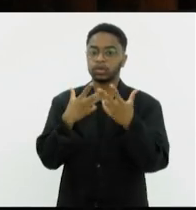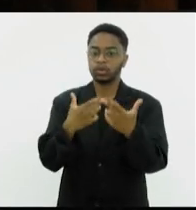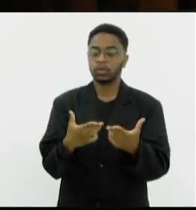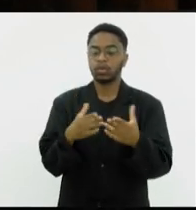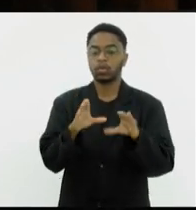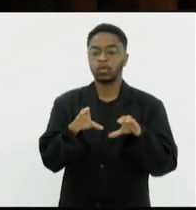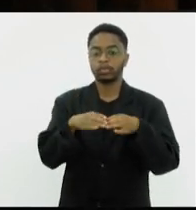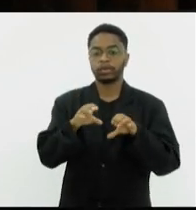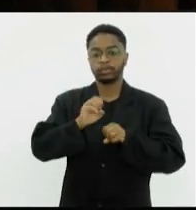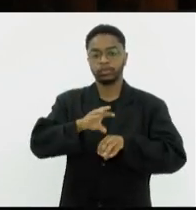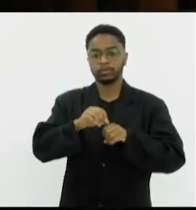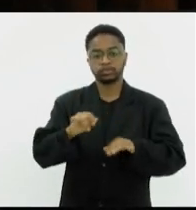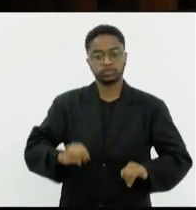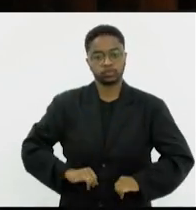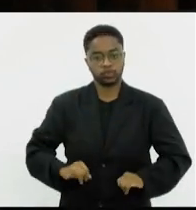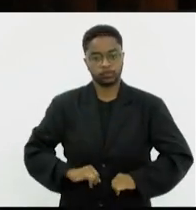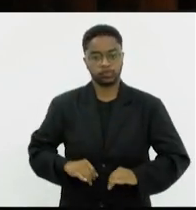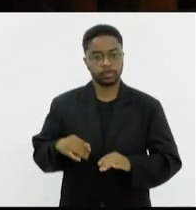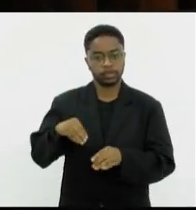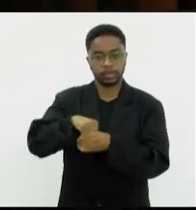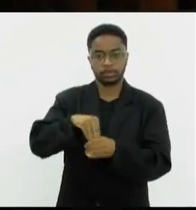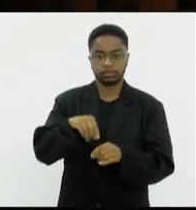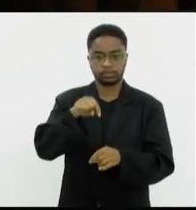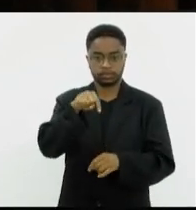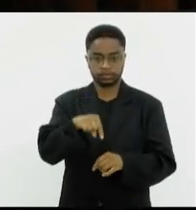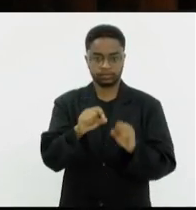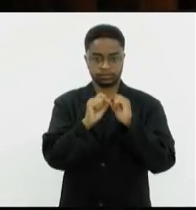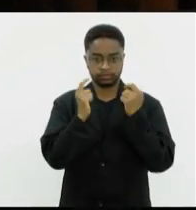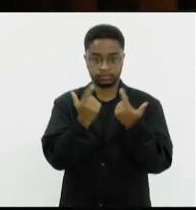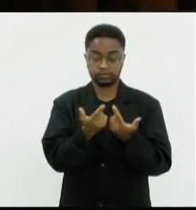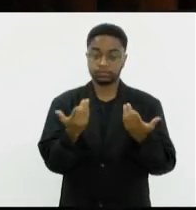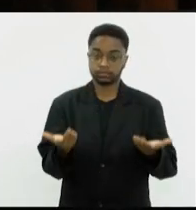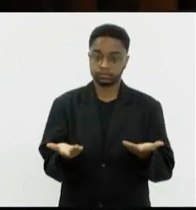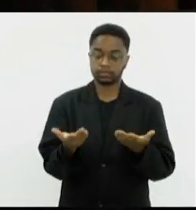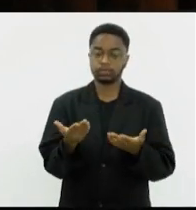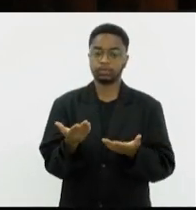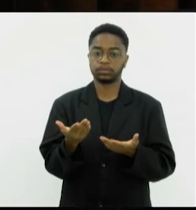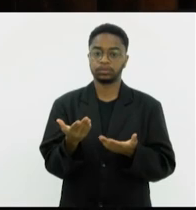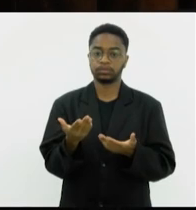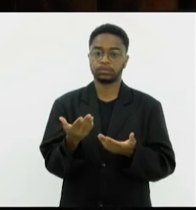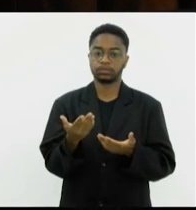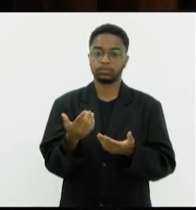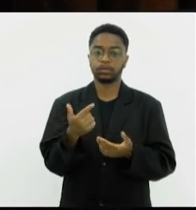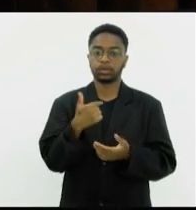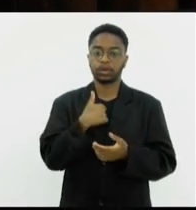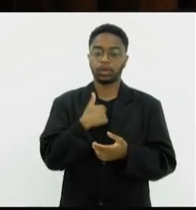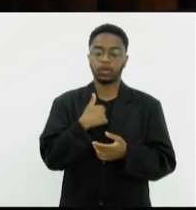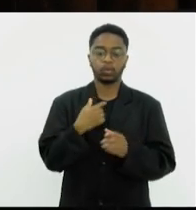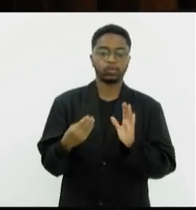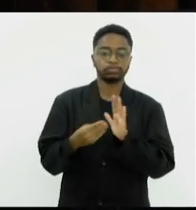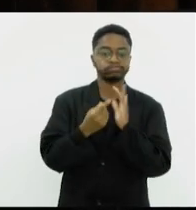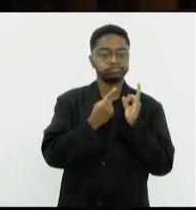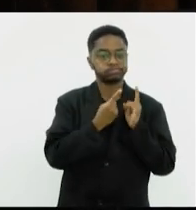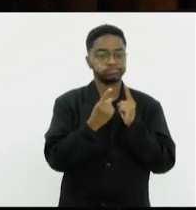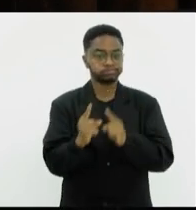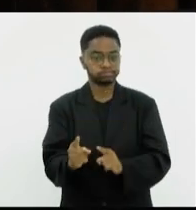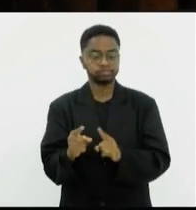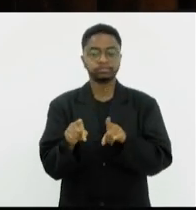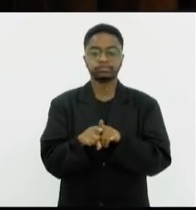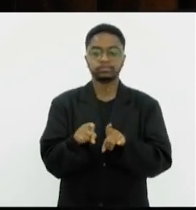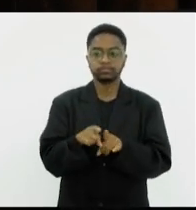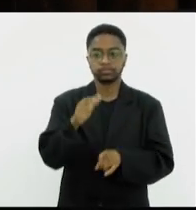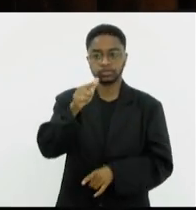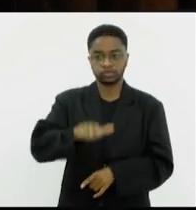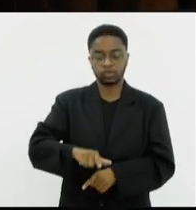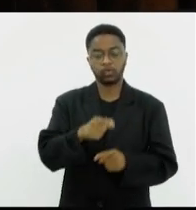Comissão de Educação vinha sofrendo, por exemplo, nessa casa. Então, fica aqui o meu repúdio e mais um